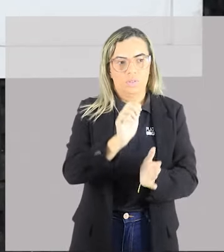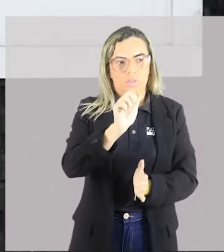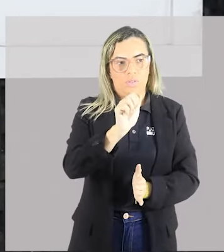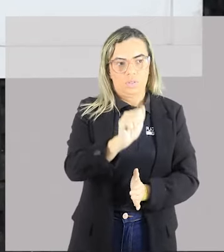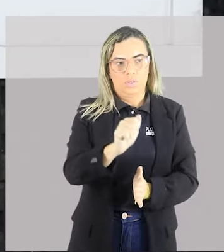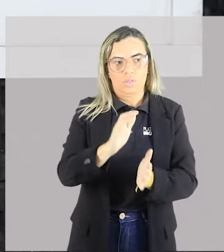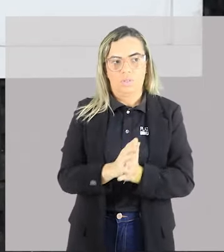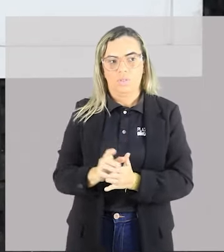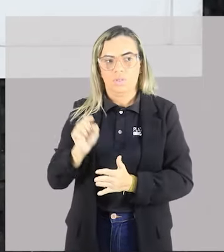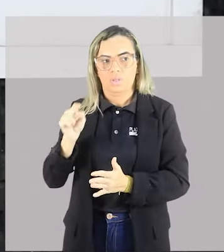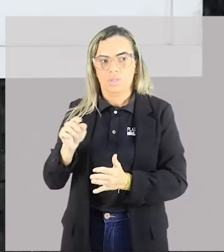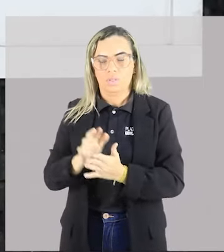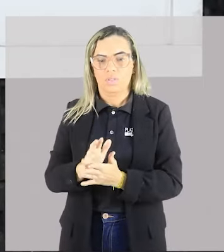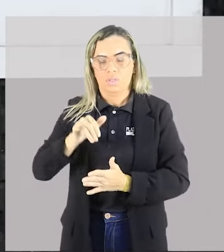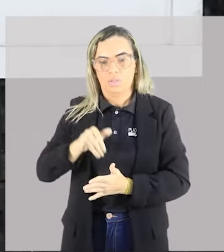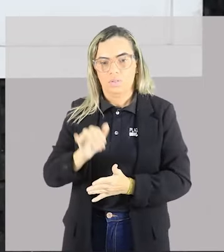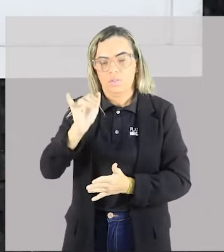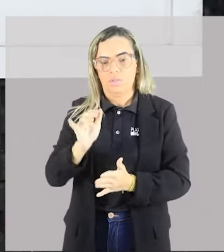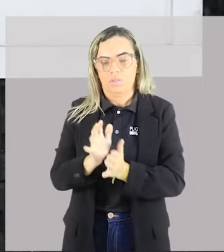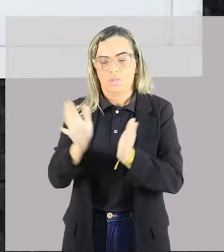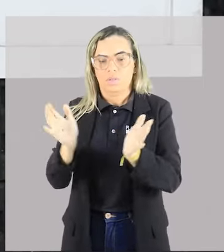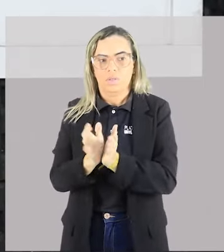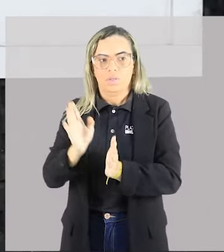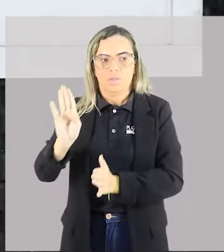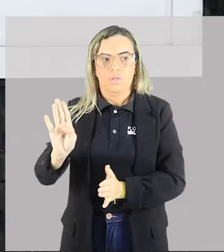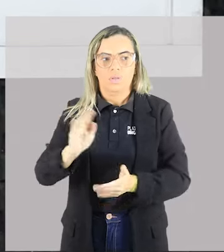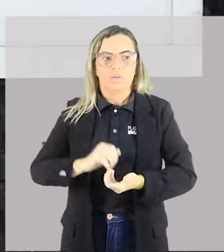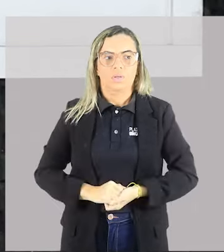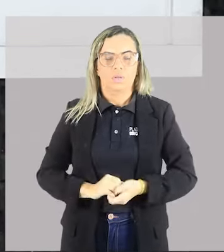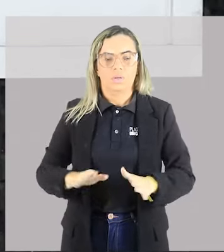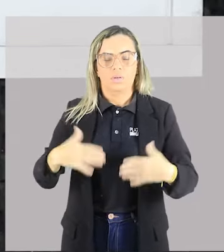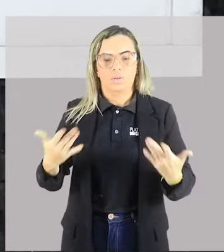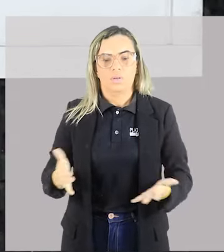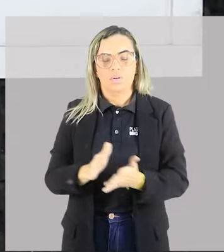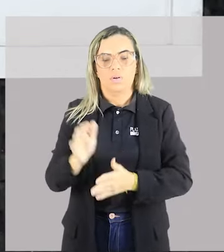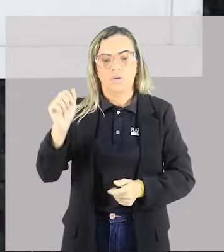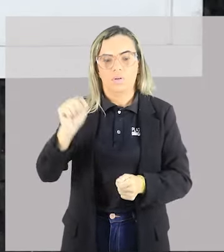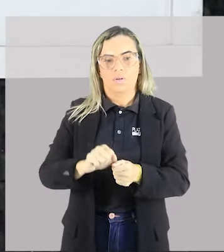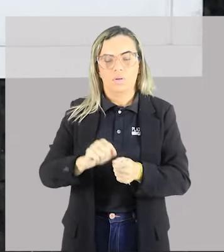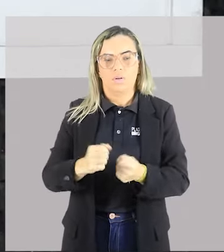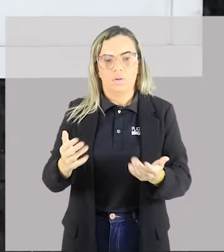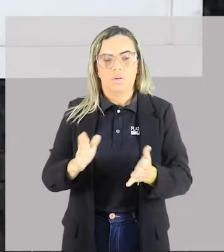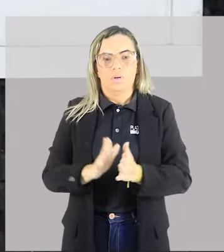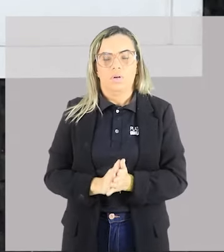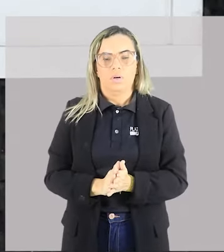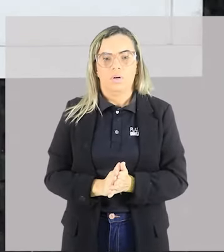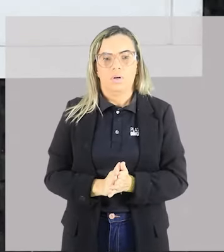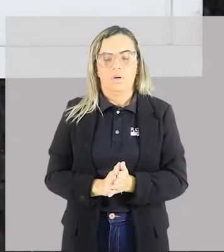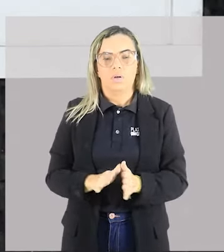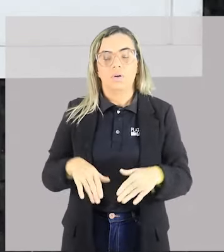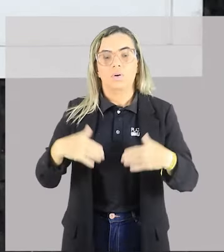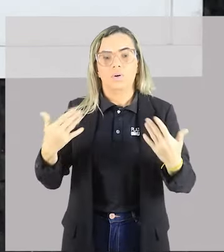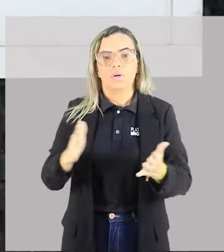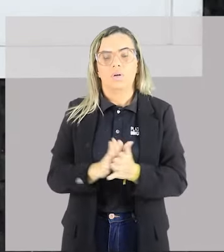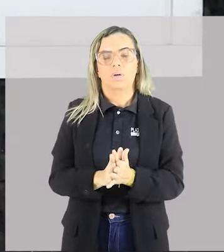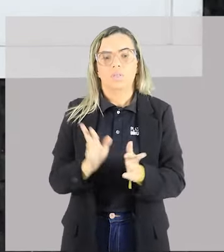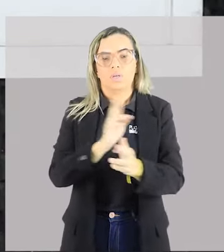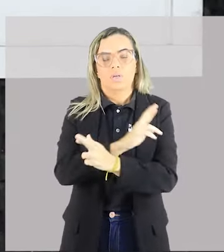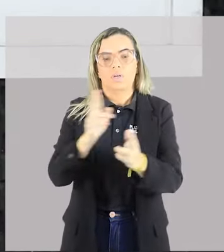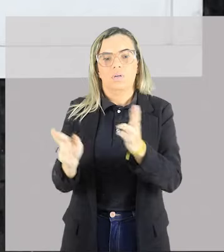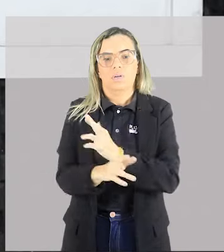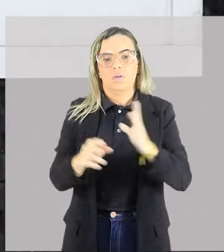os elementos de B Olha só então vamos fazer o seguinte vamos fazer as as ligações